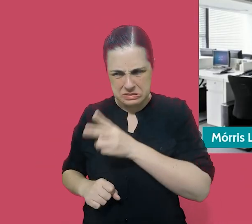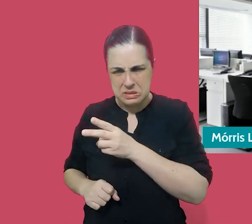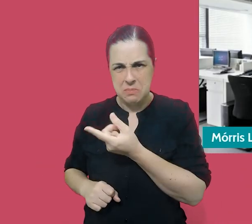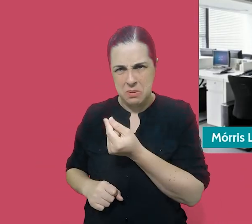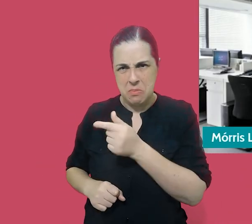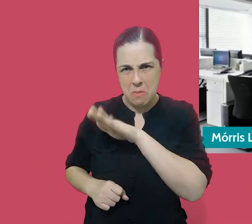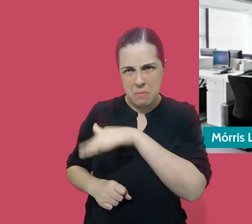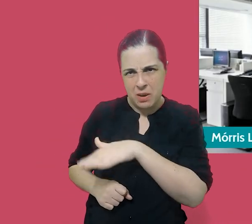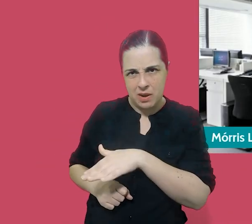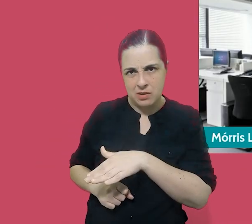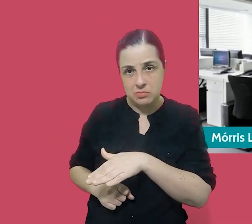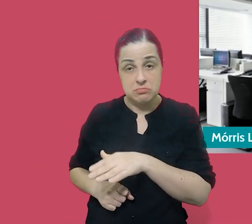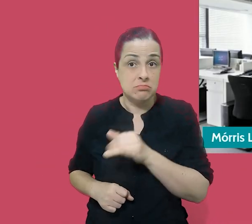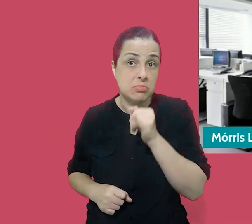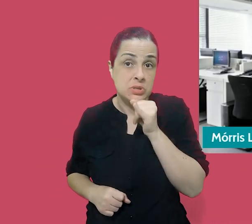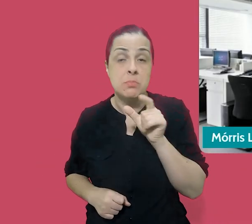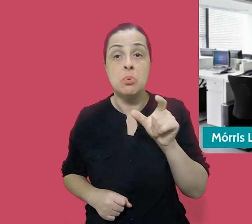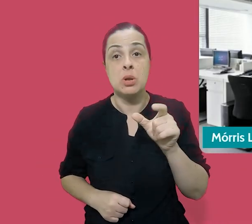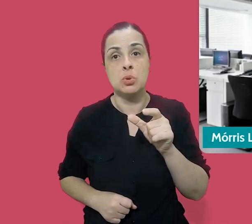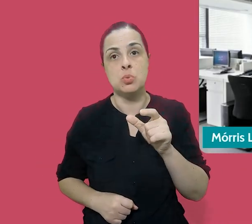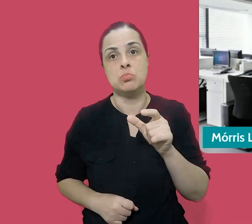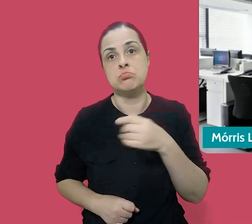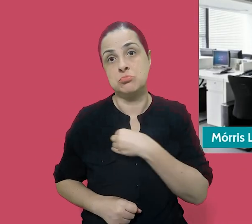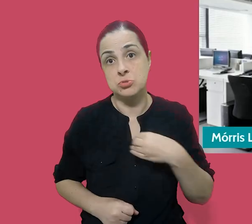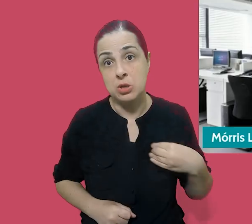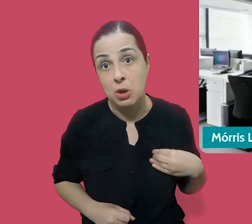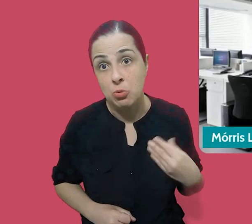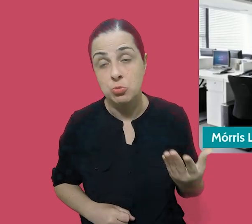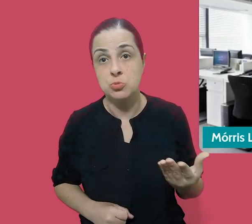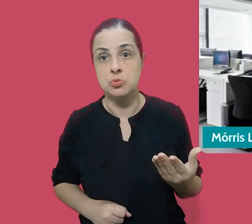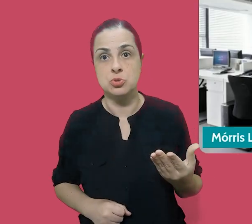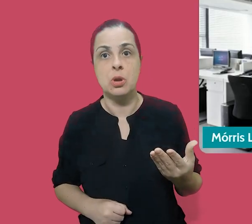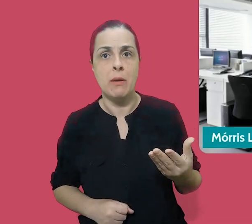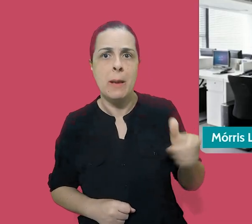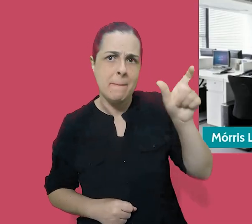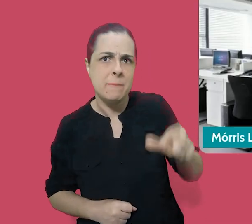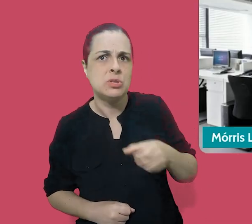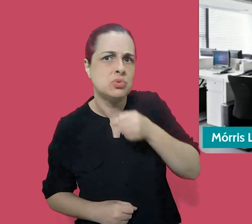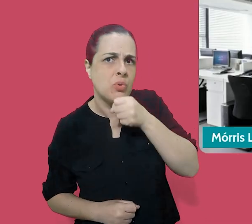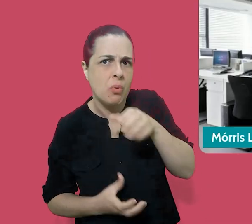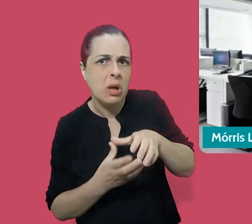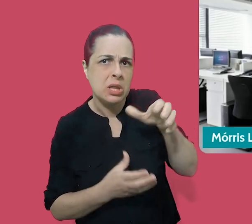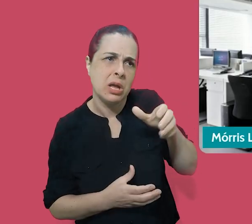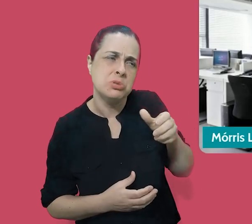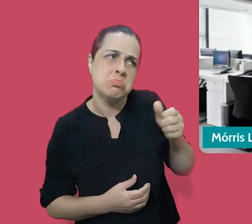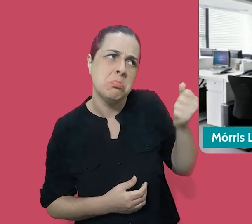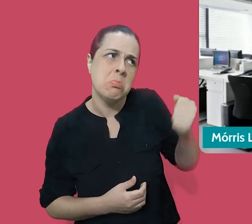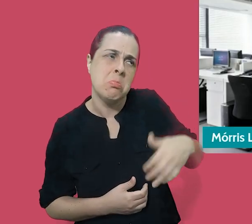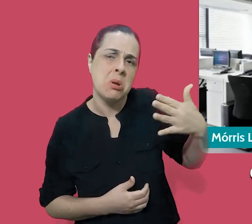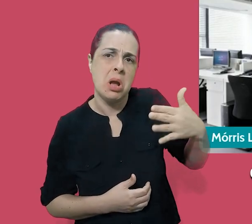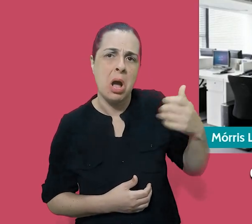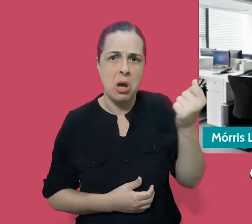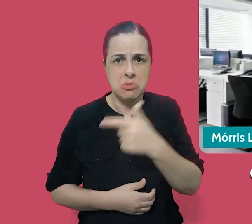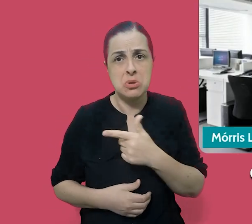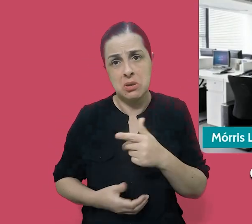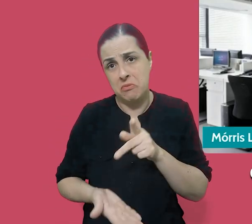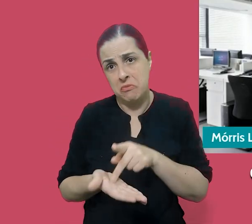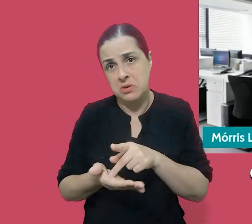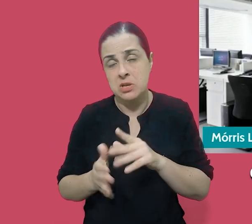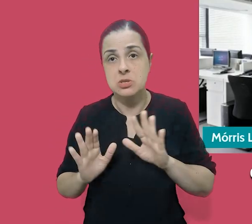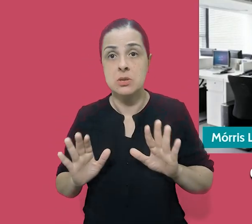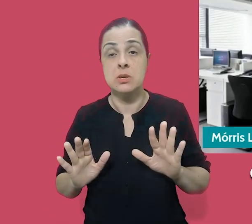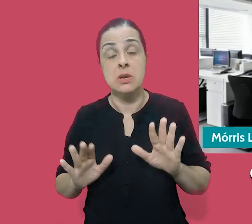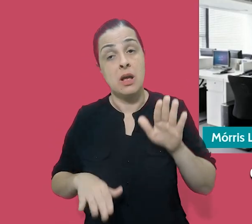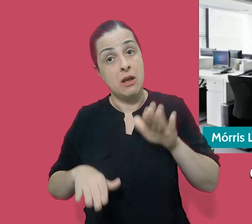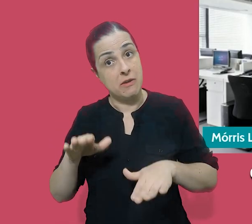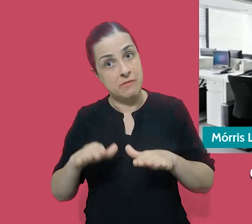saber que plano de saúde encarece com pessoas mais velhas e tal, mas eu falo que